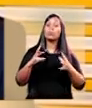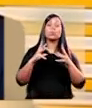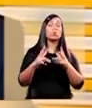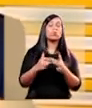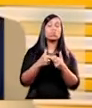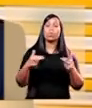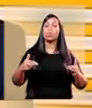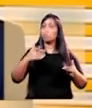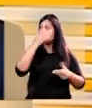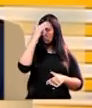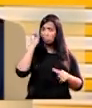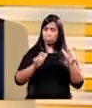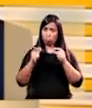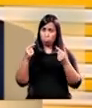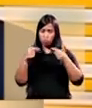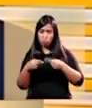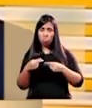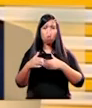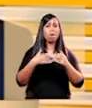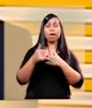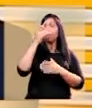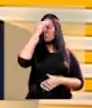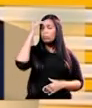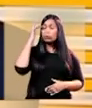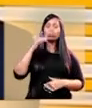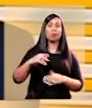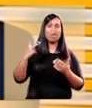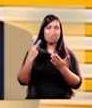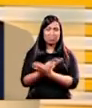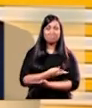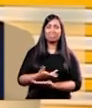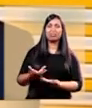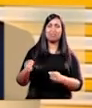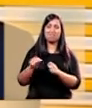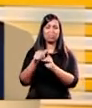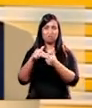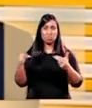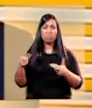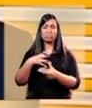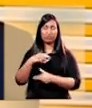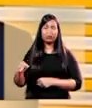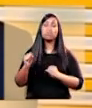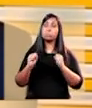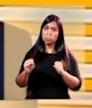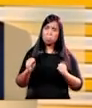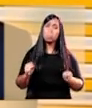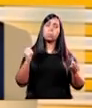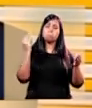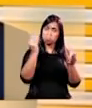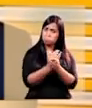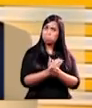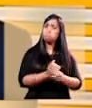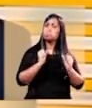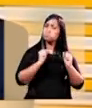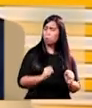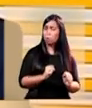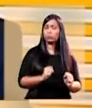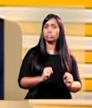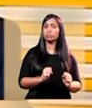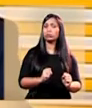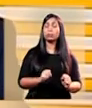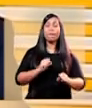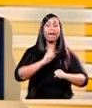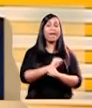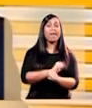contra qualquer pessoa. Né? Então, qualquer pessoa que molestar o seu filho, vier perto, ele pode acionar as vias judiciais para repelir. Então,